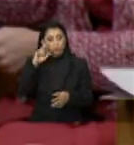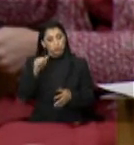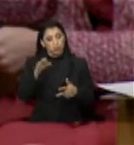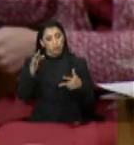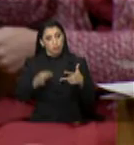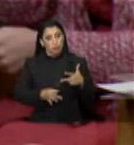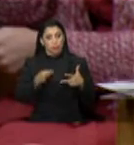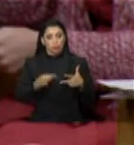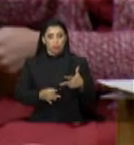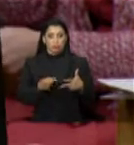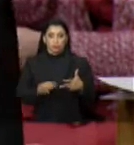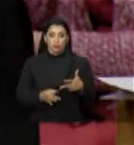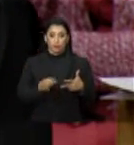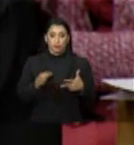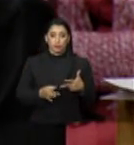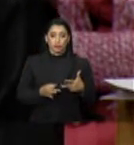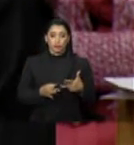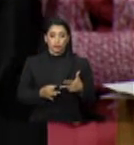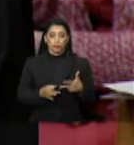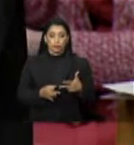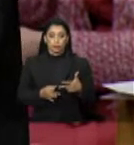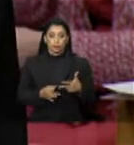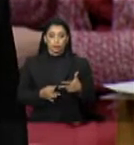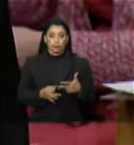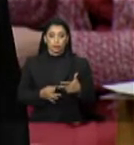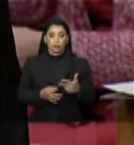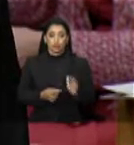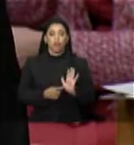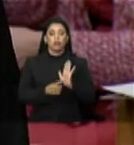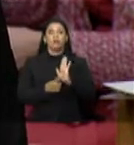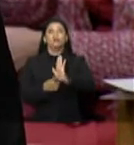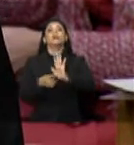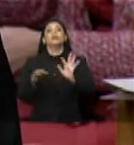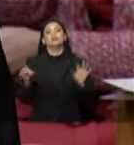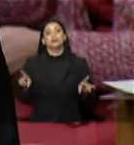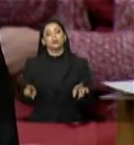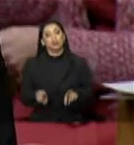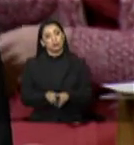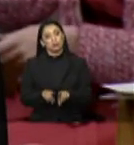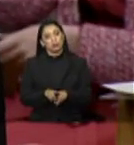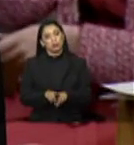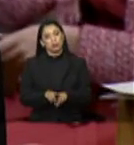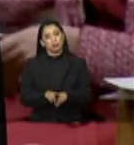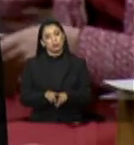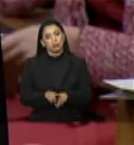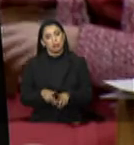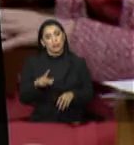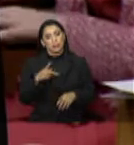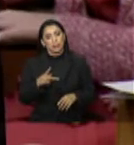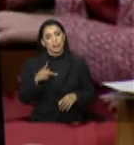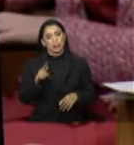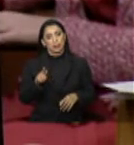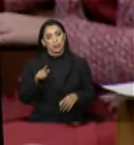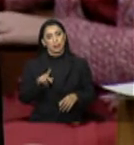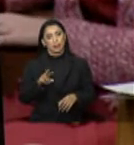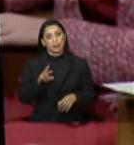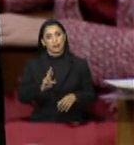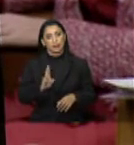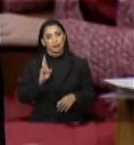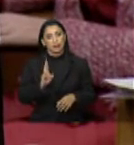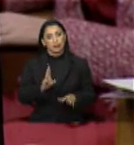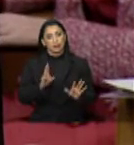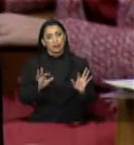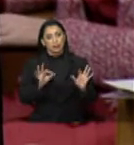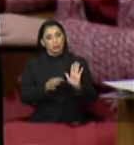judiciário como bem frisou inclusive também mais uma vez citando a pgr no final do seu parecer